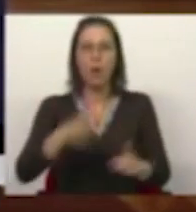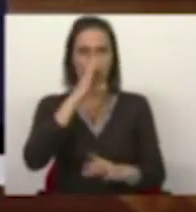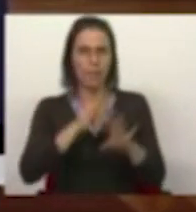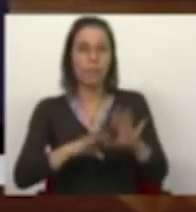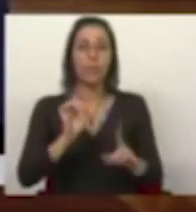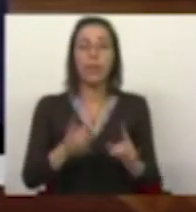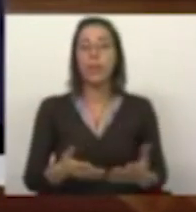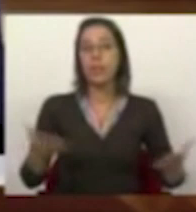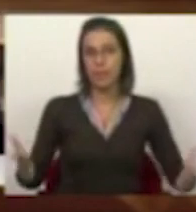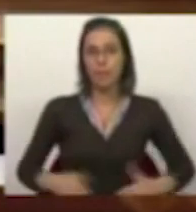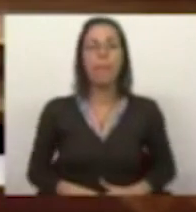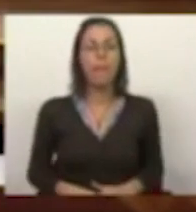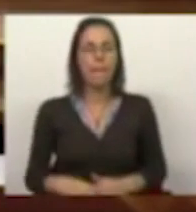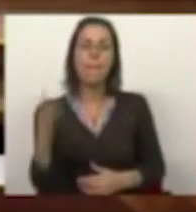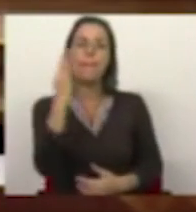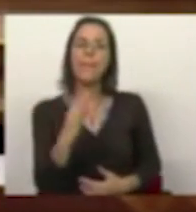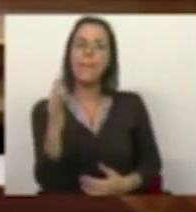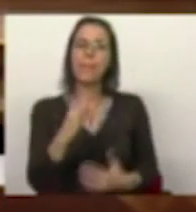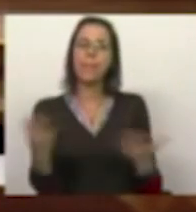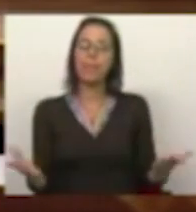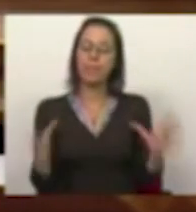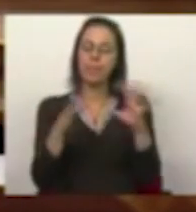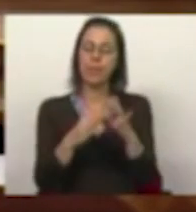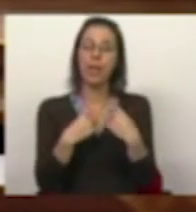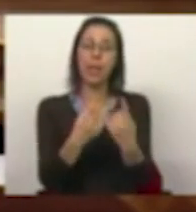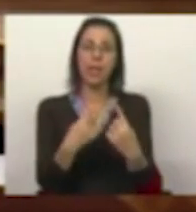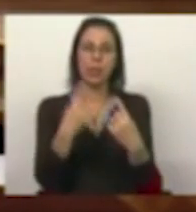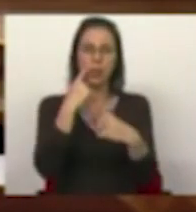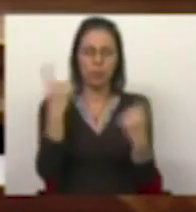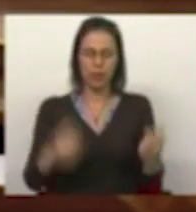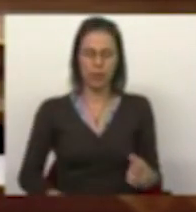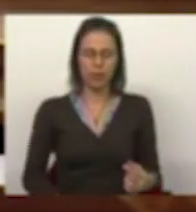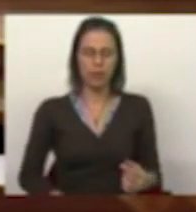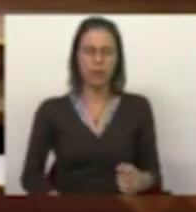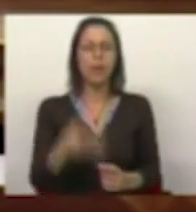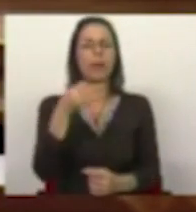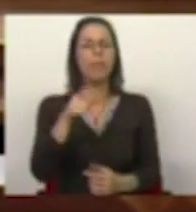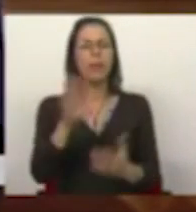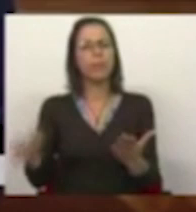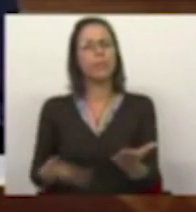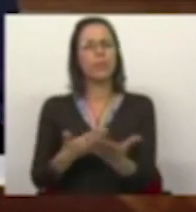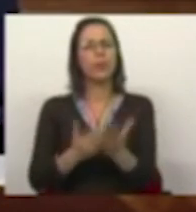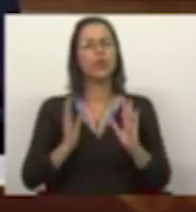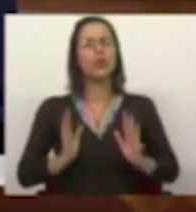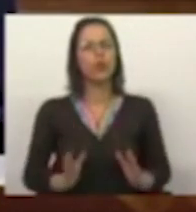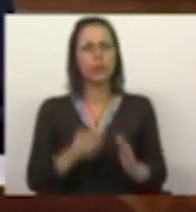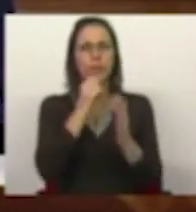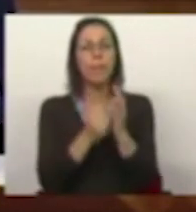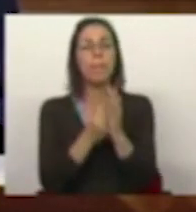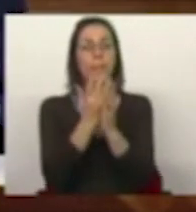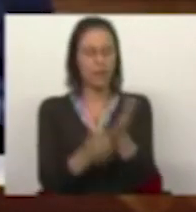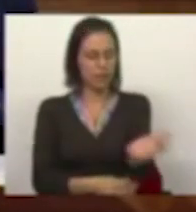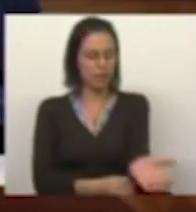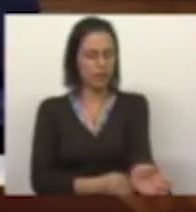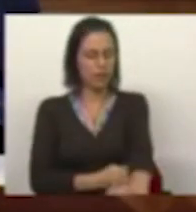Governo nesta matéria. Quarta questão, sobre os transportes públicos. O PCP já apresentou propostas para que as medidas